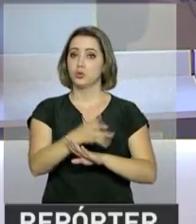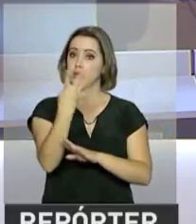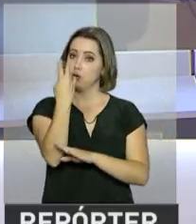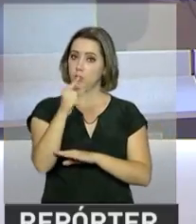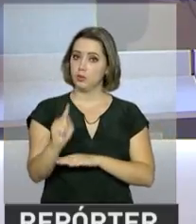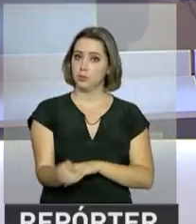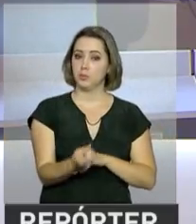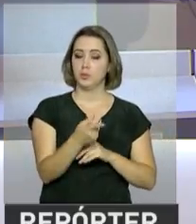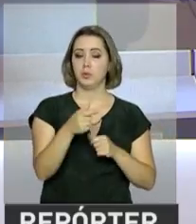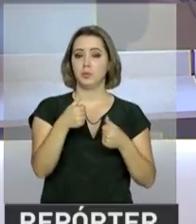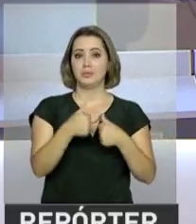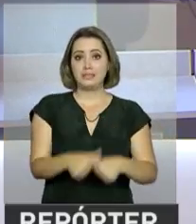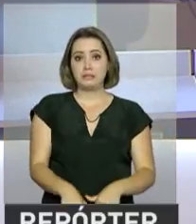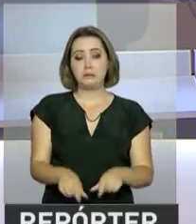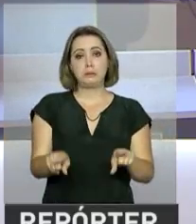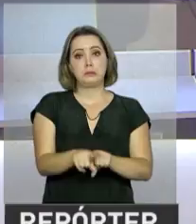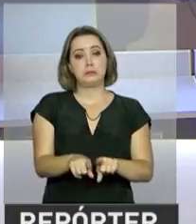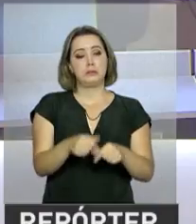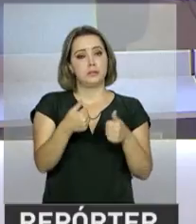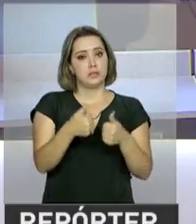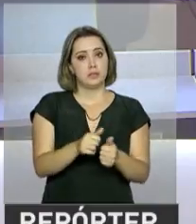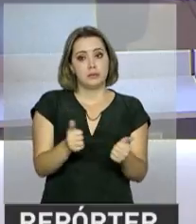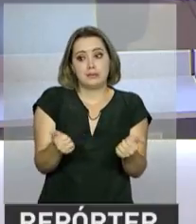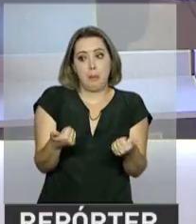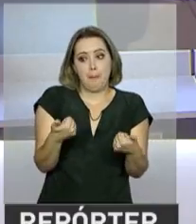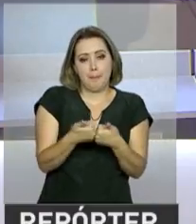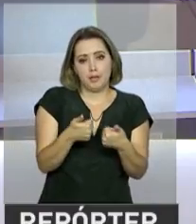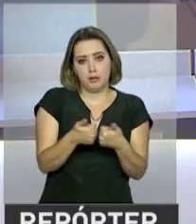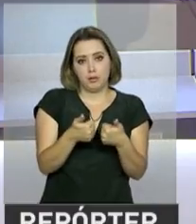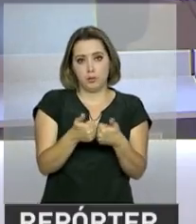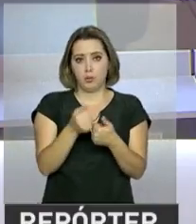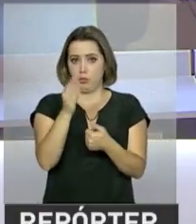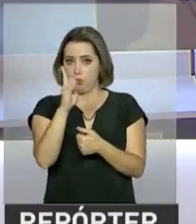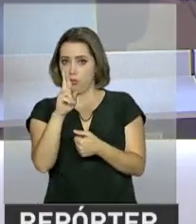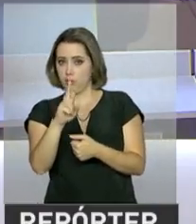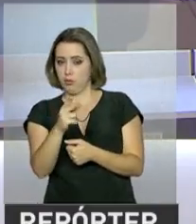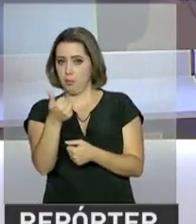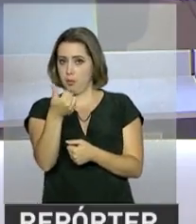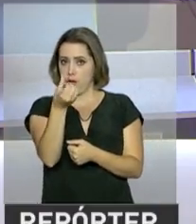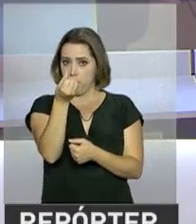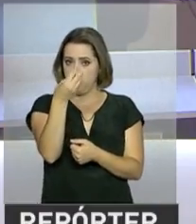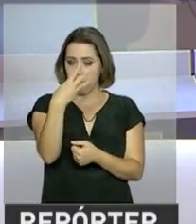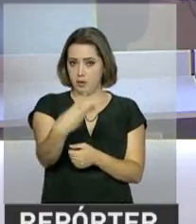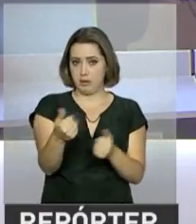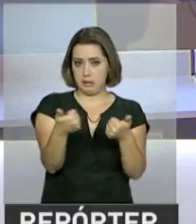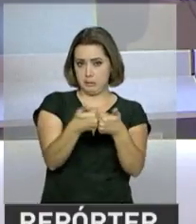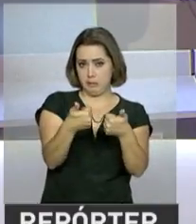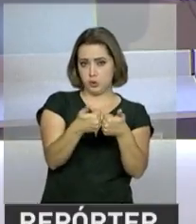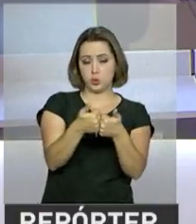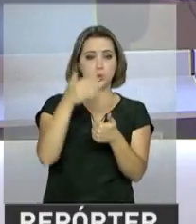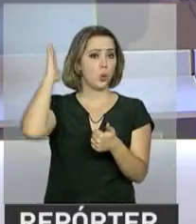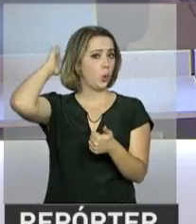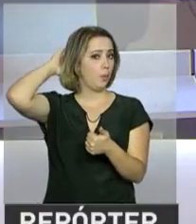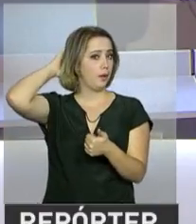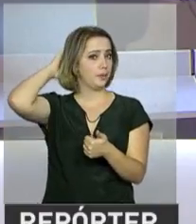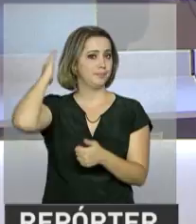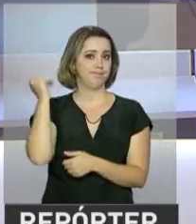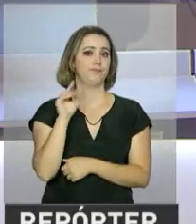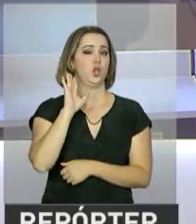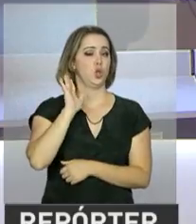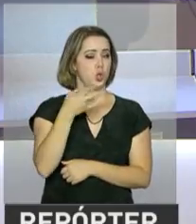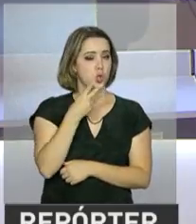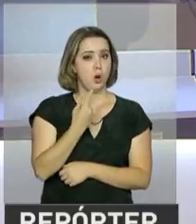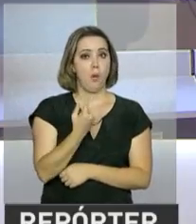às margens da br 163 principal via de acesso ao estado do pará há mais de uma semana forte